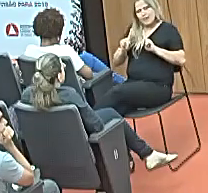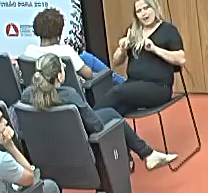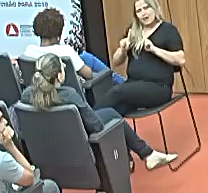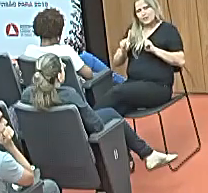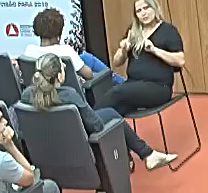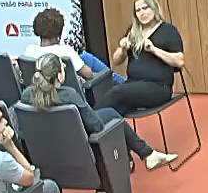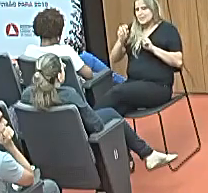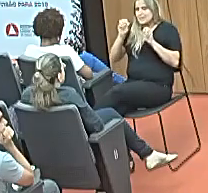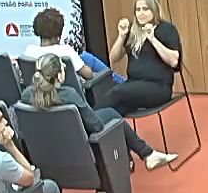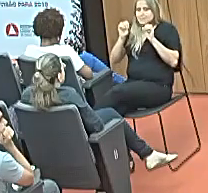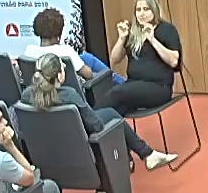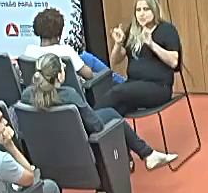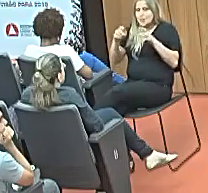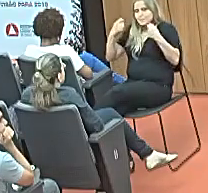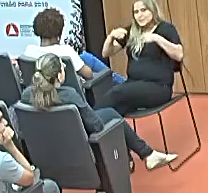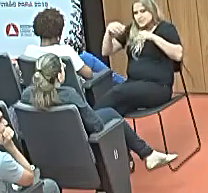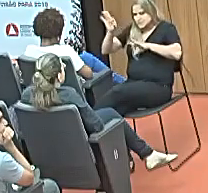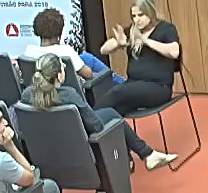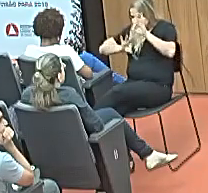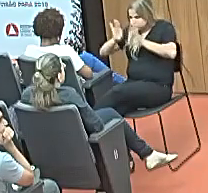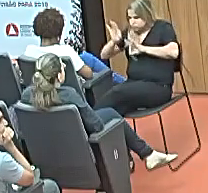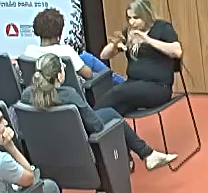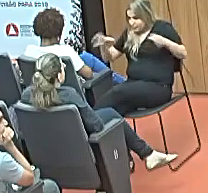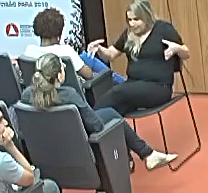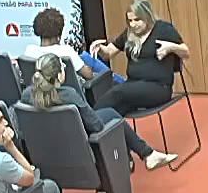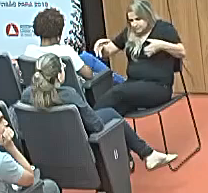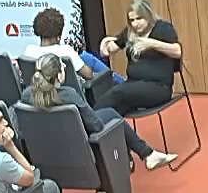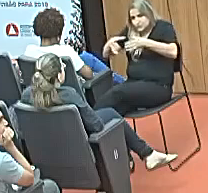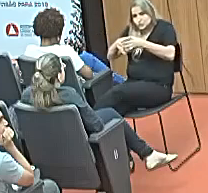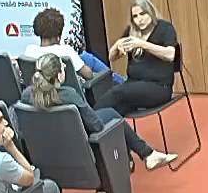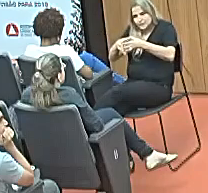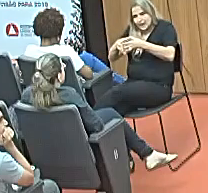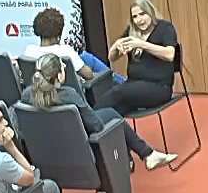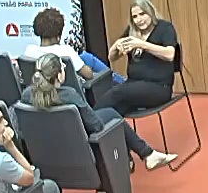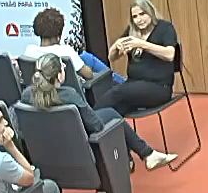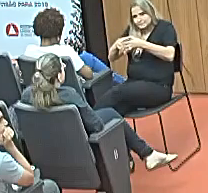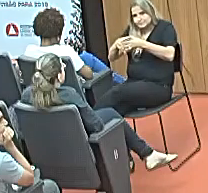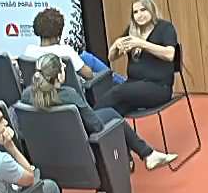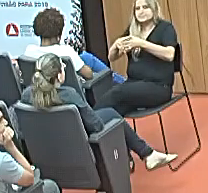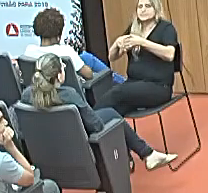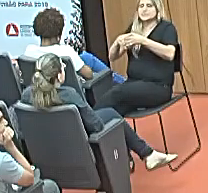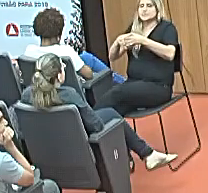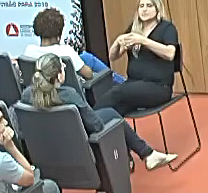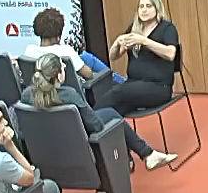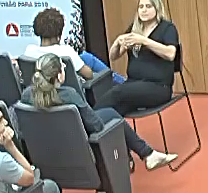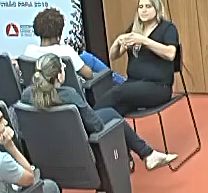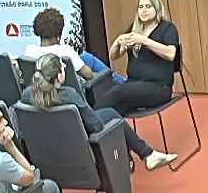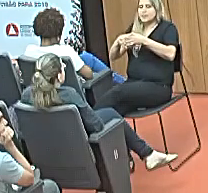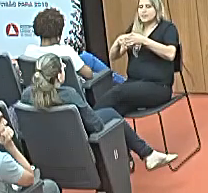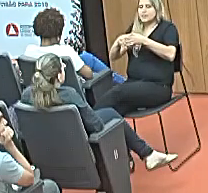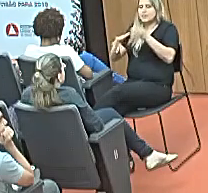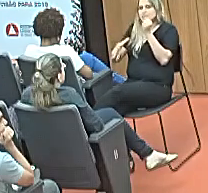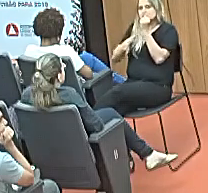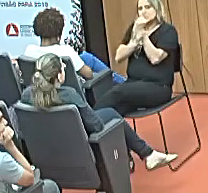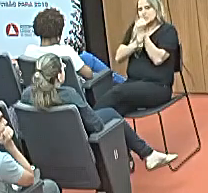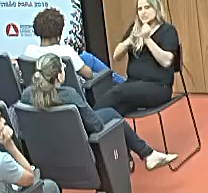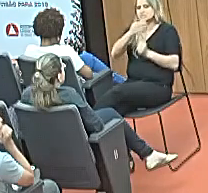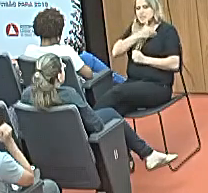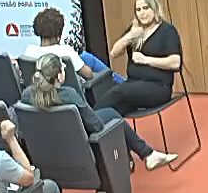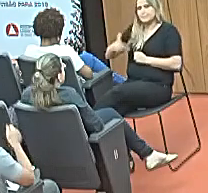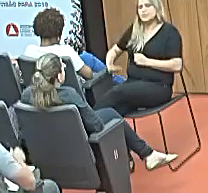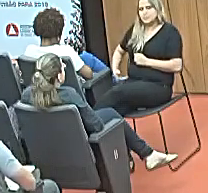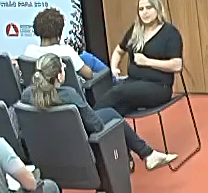da setop mas nuno 66 e da secretária de estado de segurança pública com uma cadeira permanente